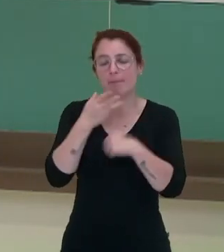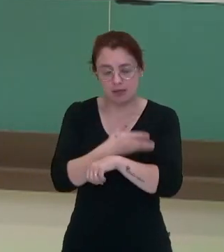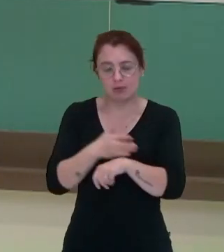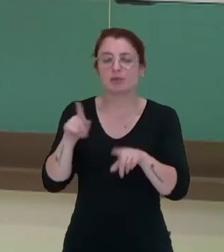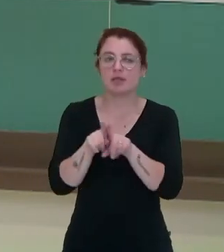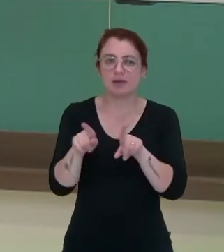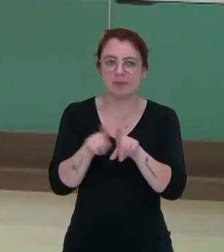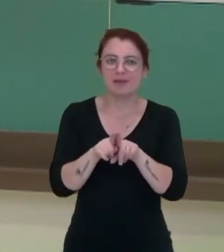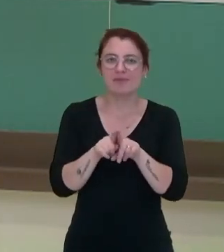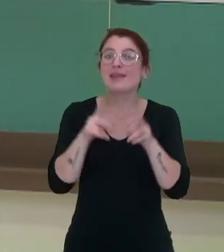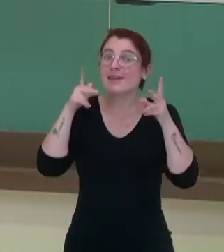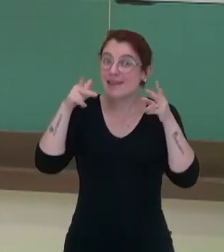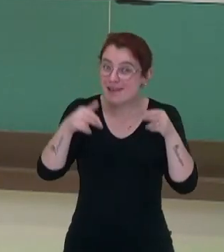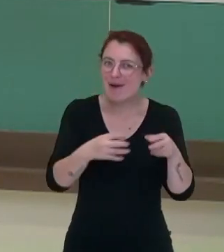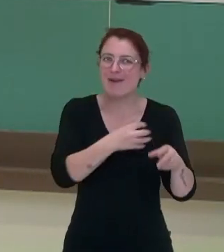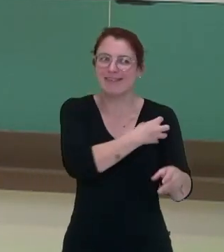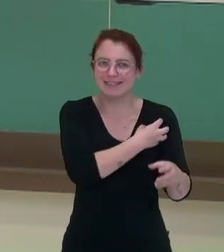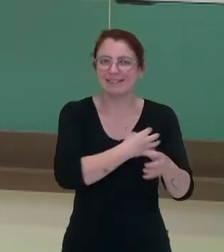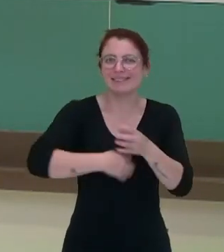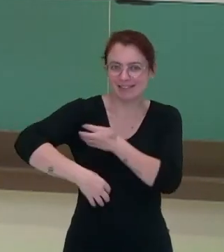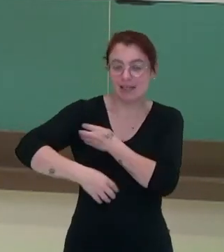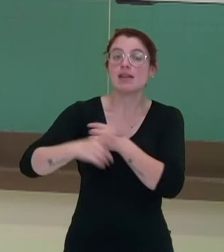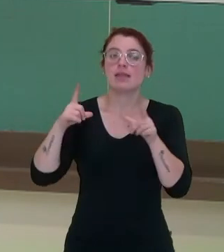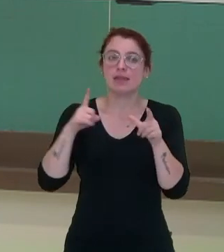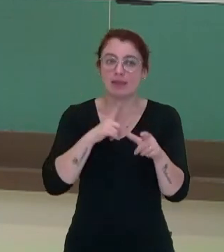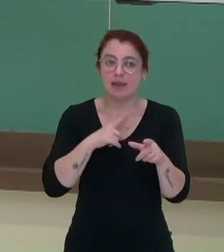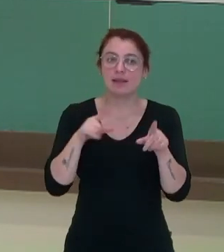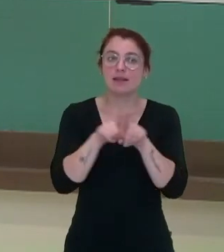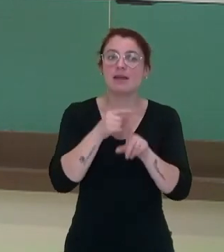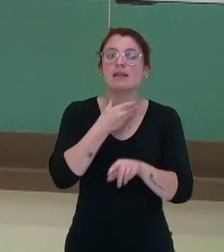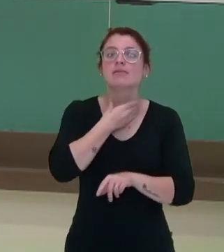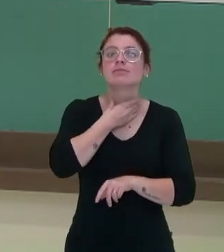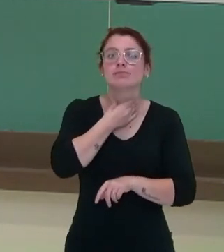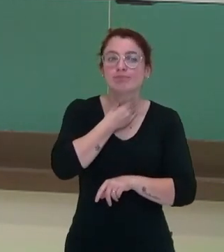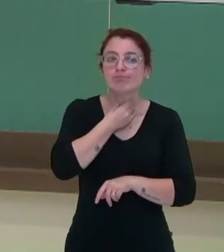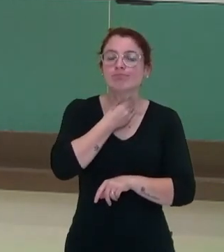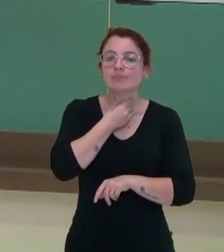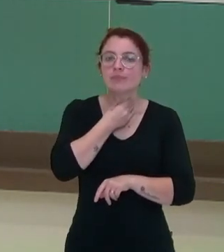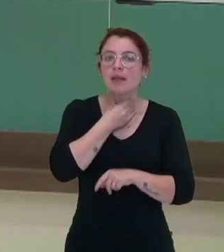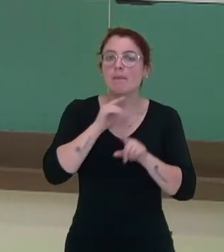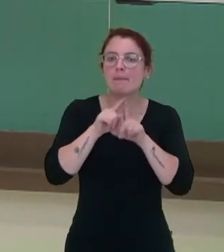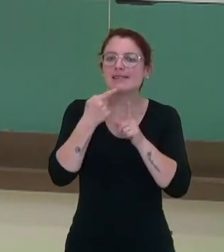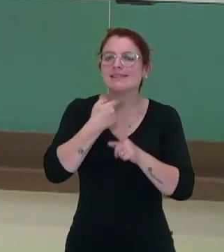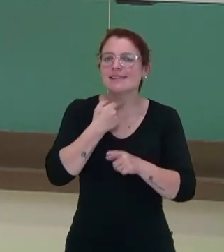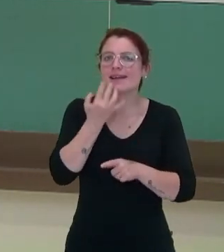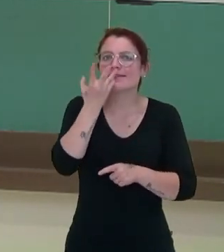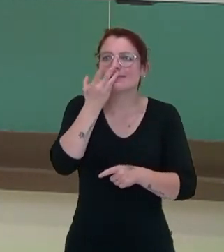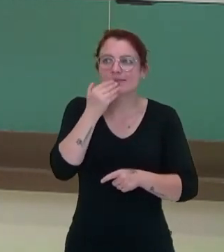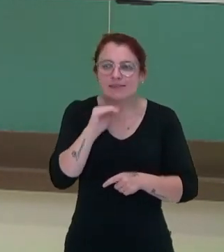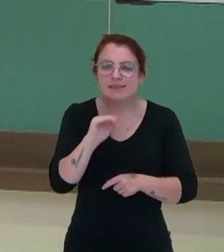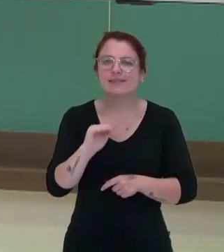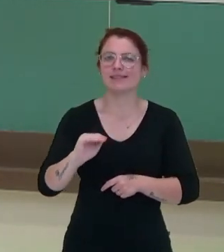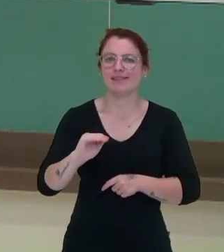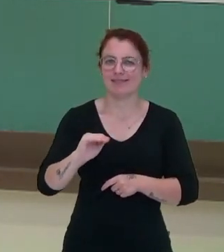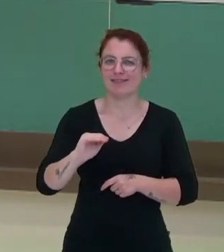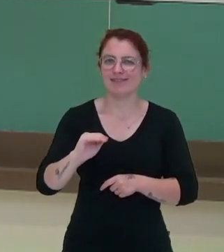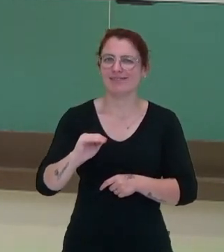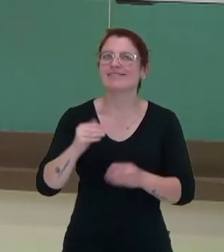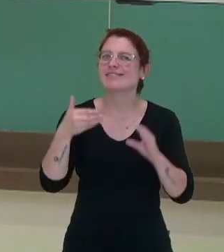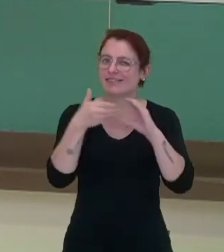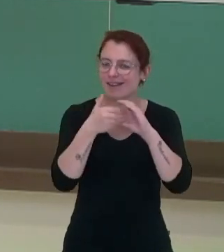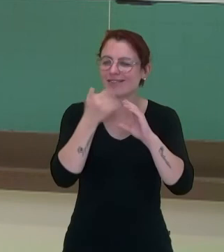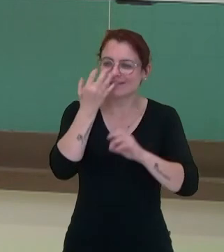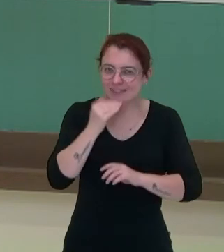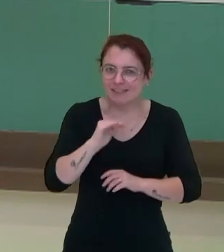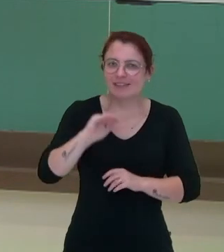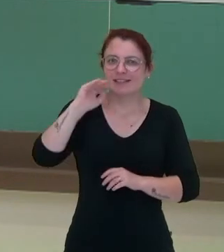que estavam lá nos linfonodos. Porém, aqui eles estão em formação e amadurecimento, para estarem